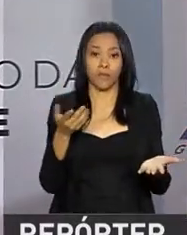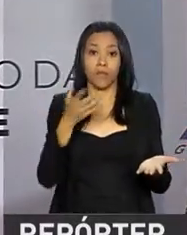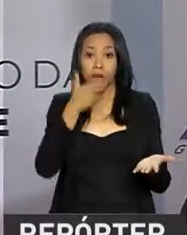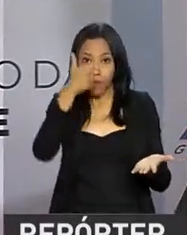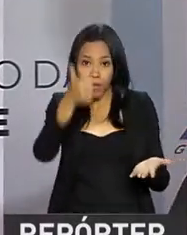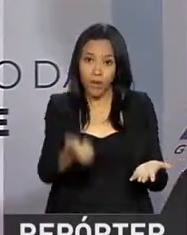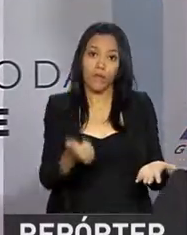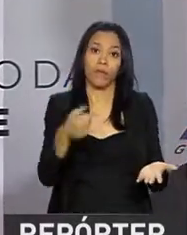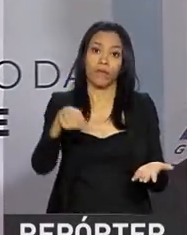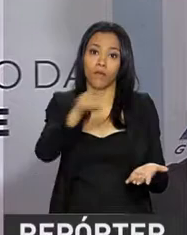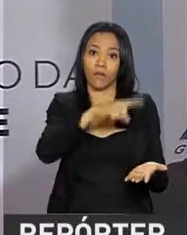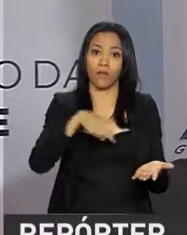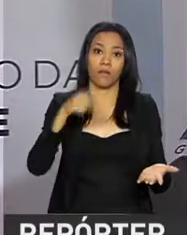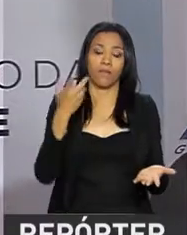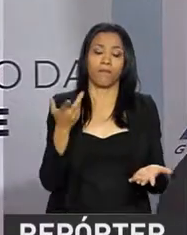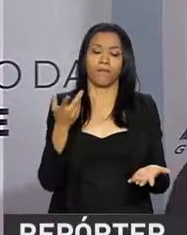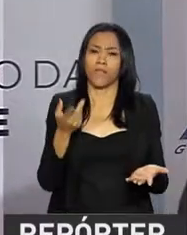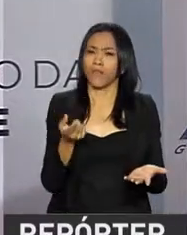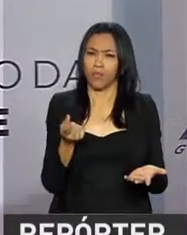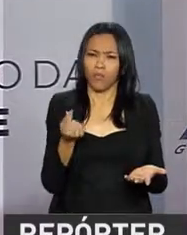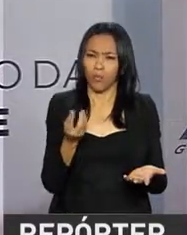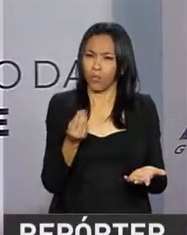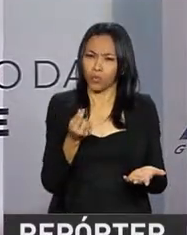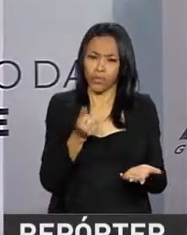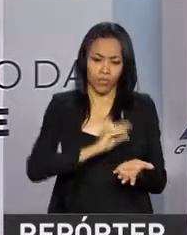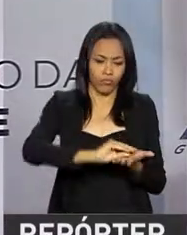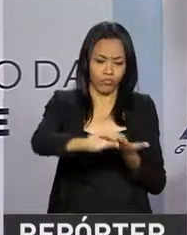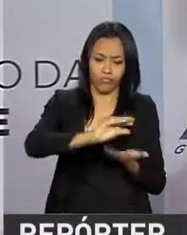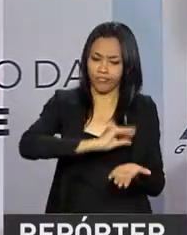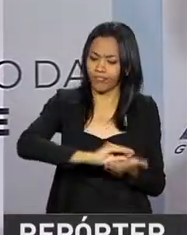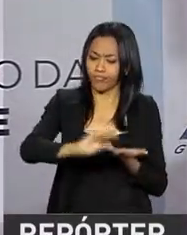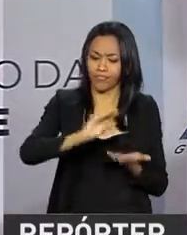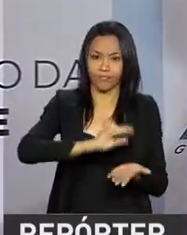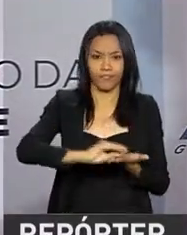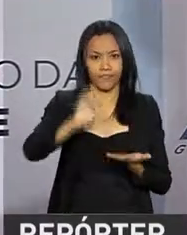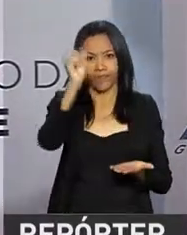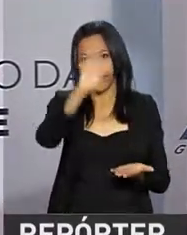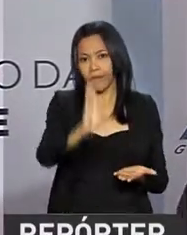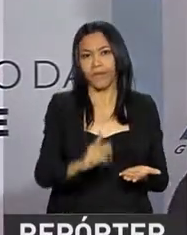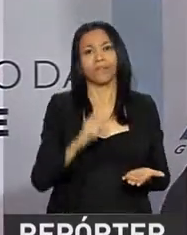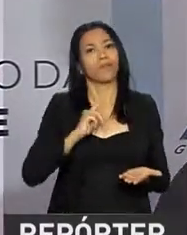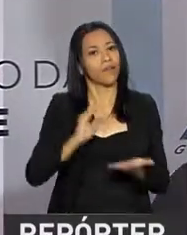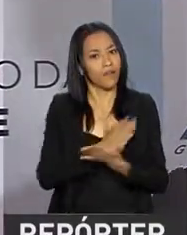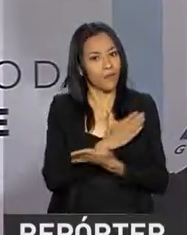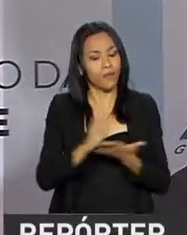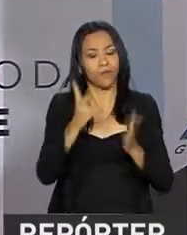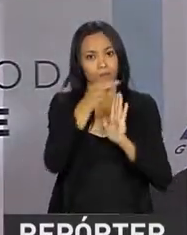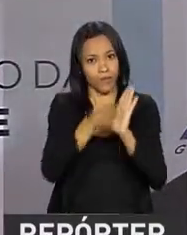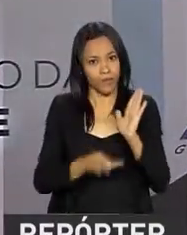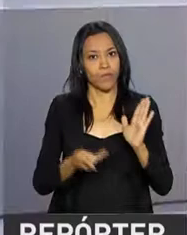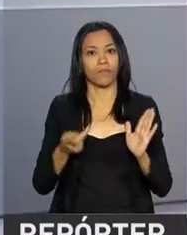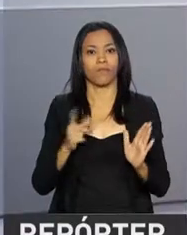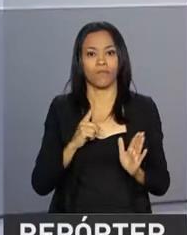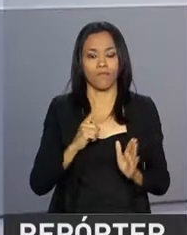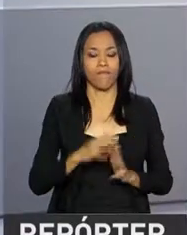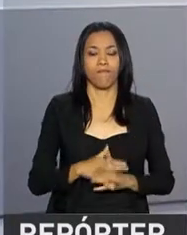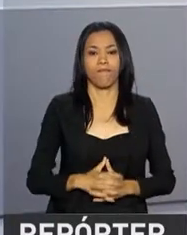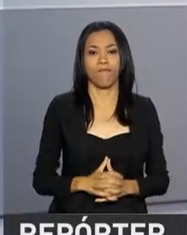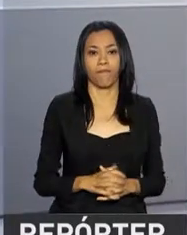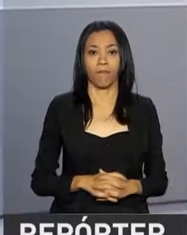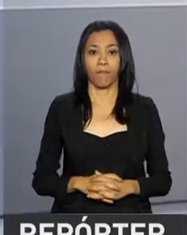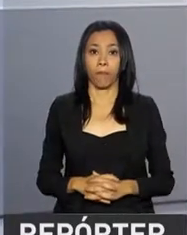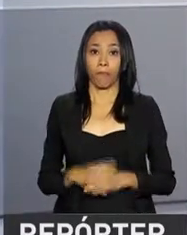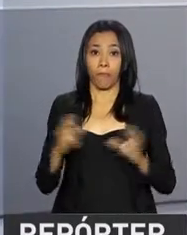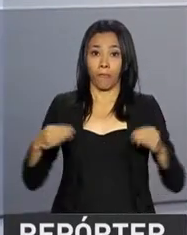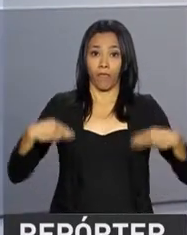os tratamentos de câncer são mundiais, muito dinheiro sendo investido nisso, e o Brasil tem alguns projetos andando nessa direção.